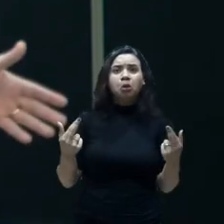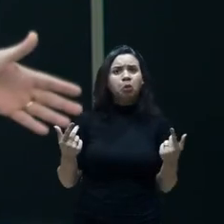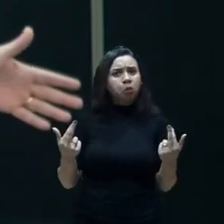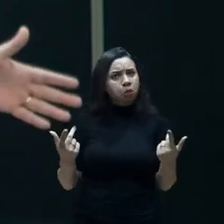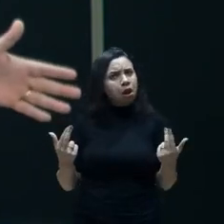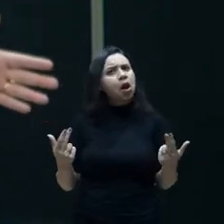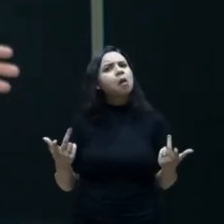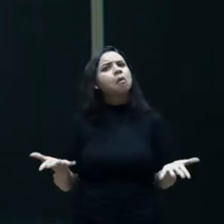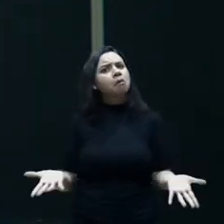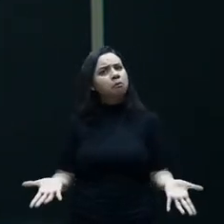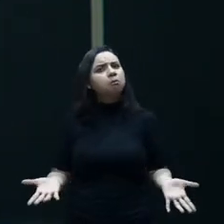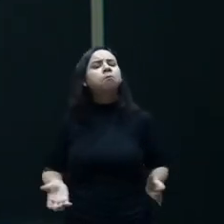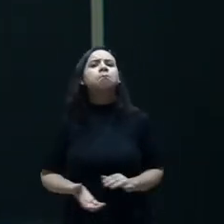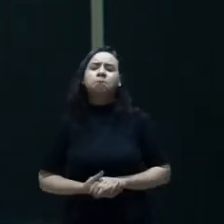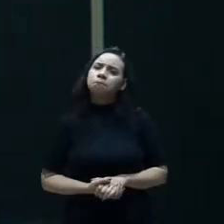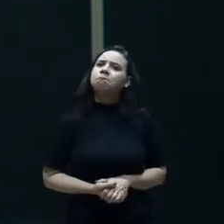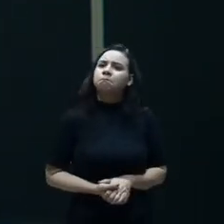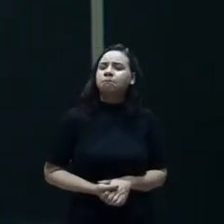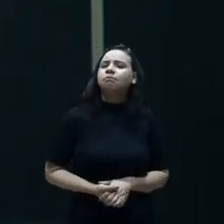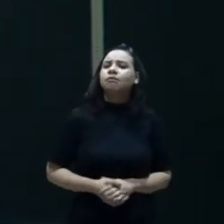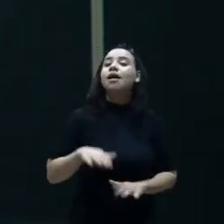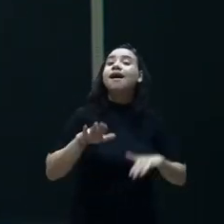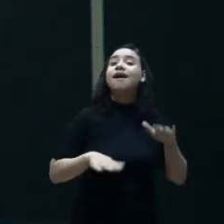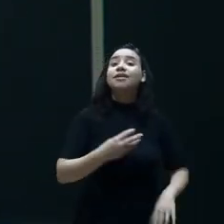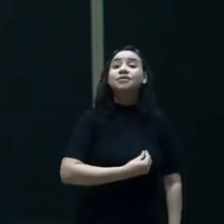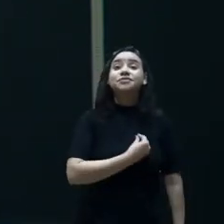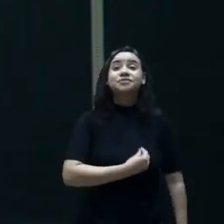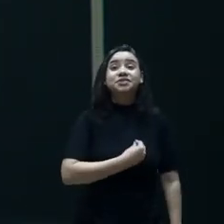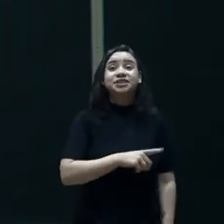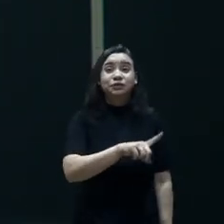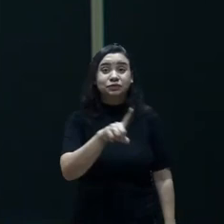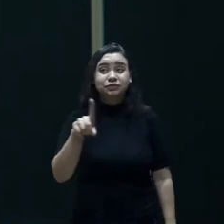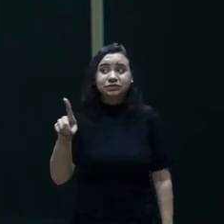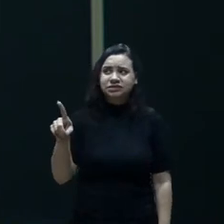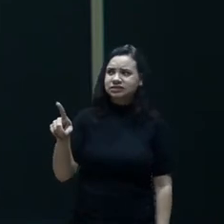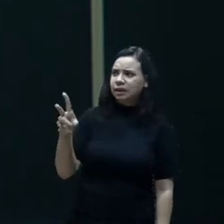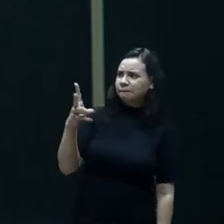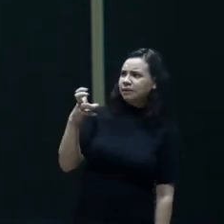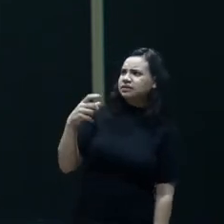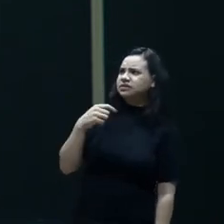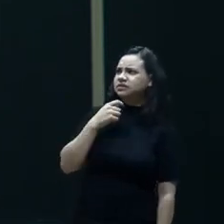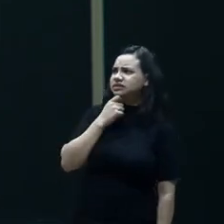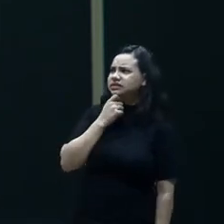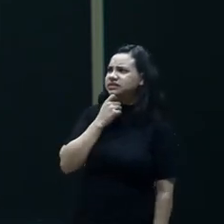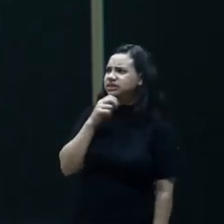Talvez por algum momento na sua vida, essas histórias que são reais,